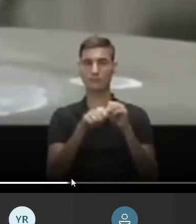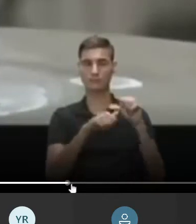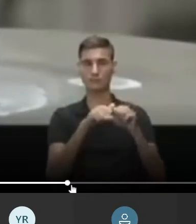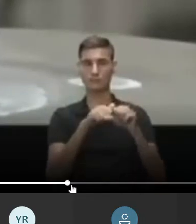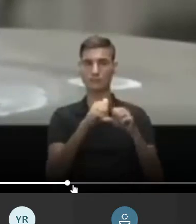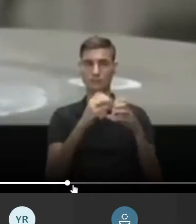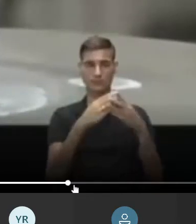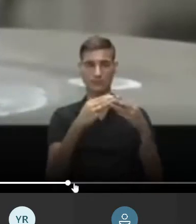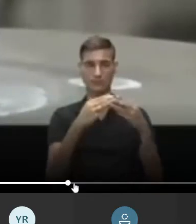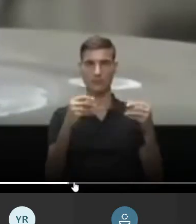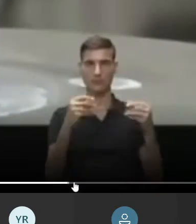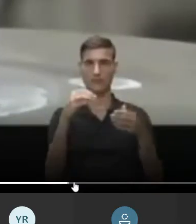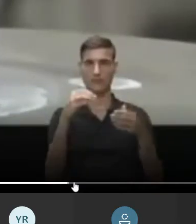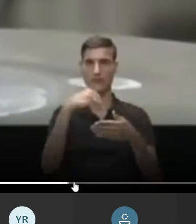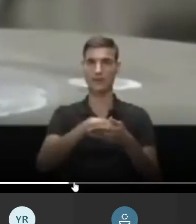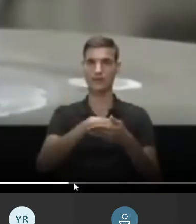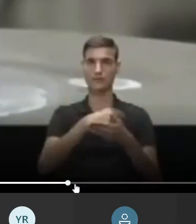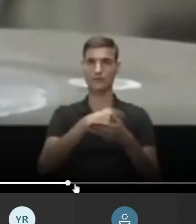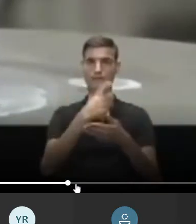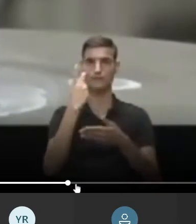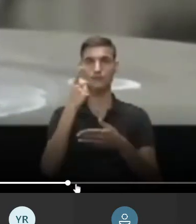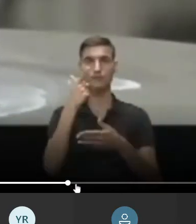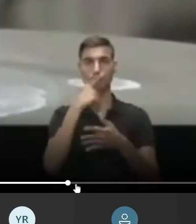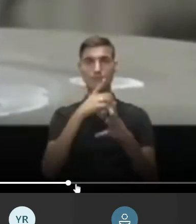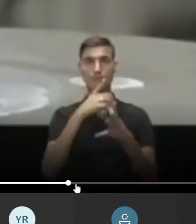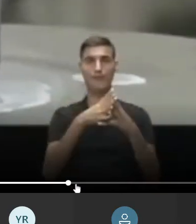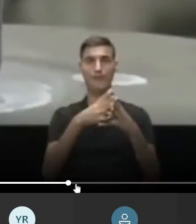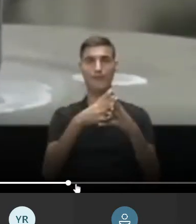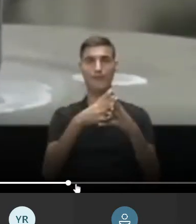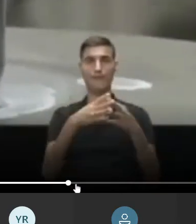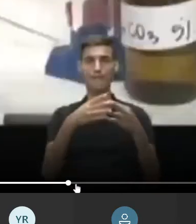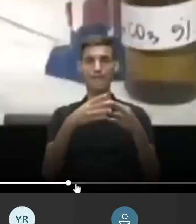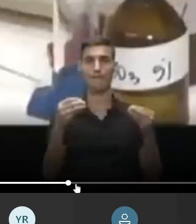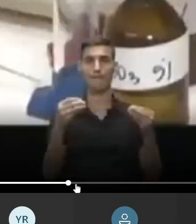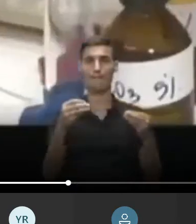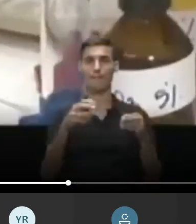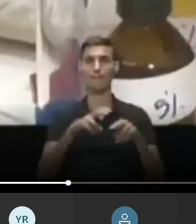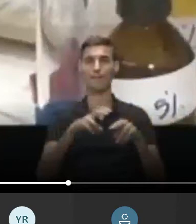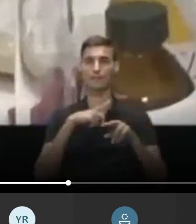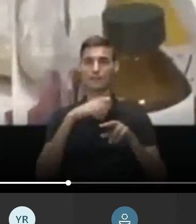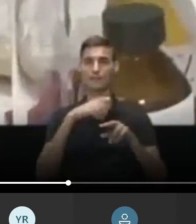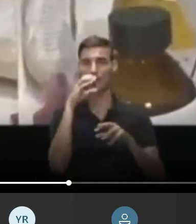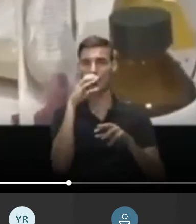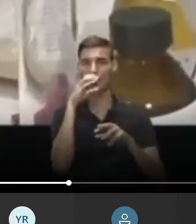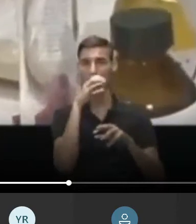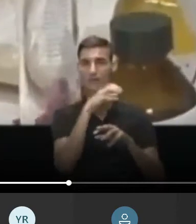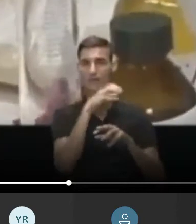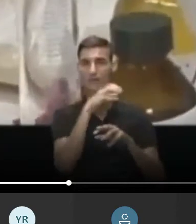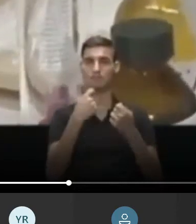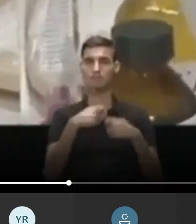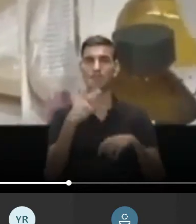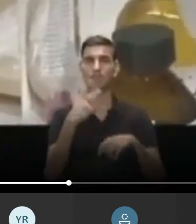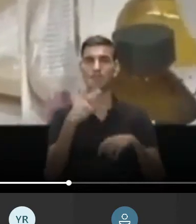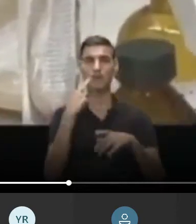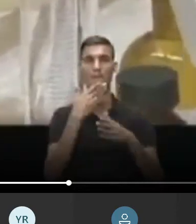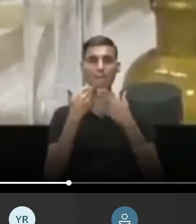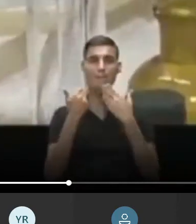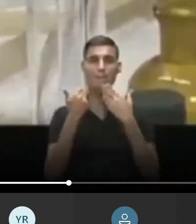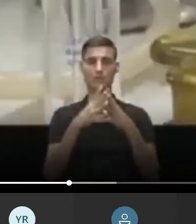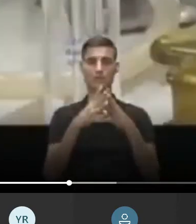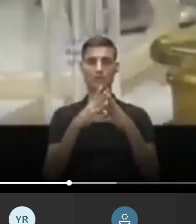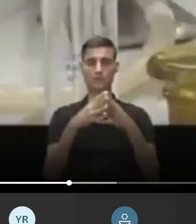aí é numa chapa quente, que serve para solubilizar a anilina melhor. Pronto, coloquei, fiz